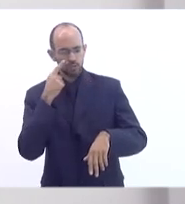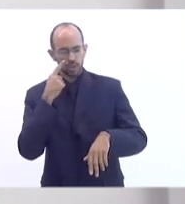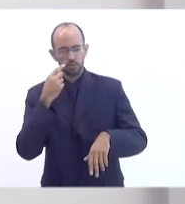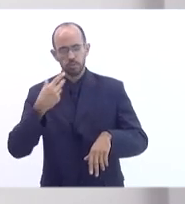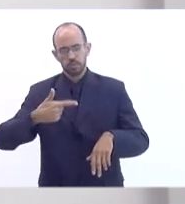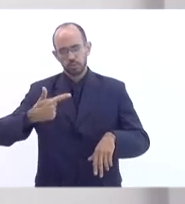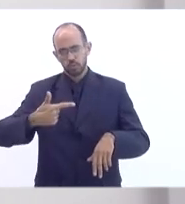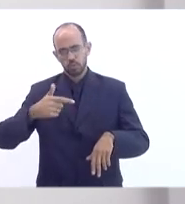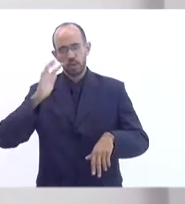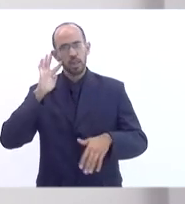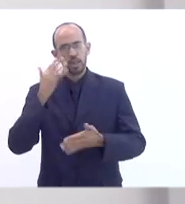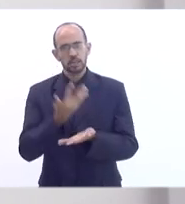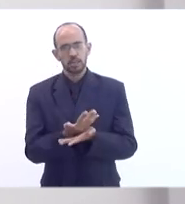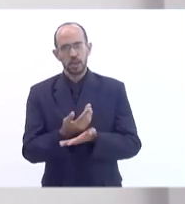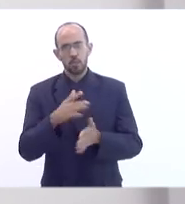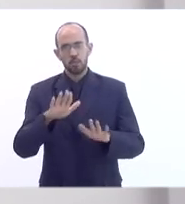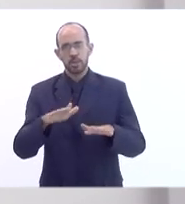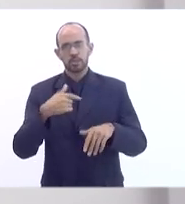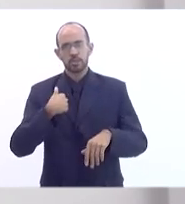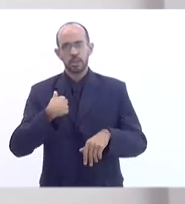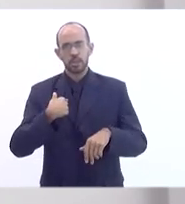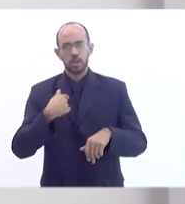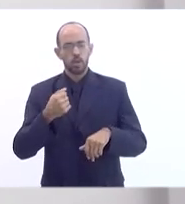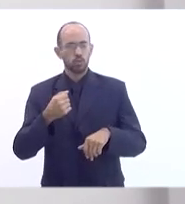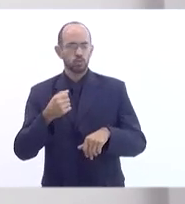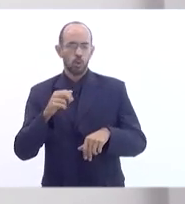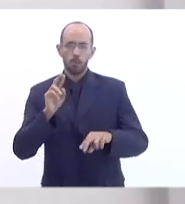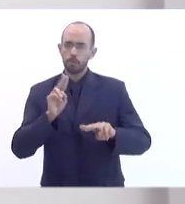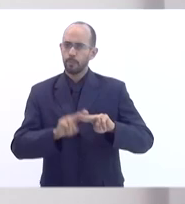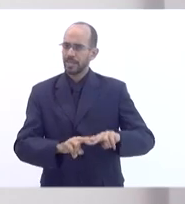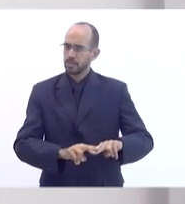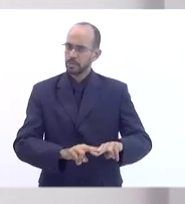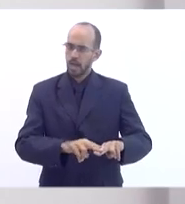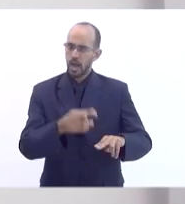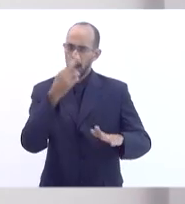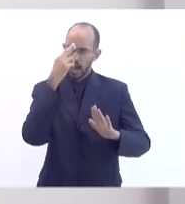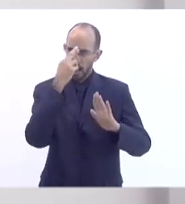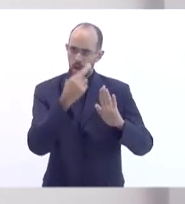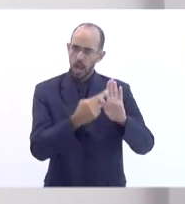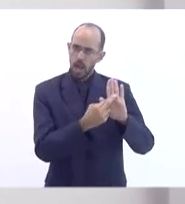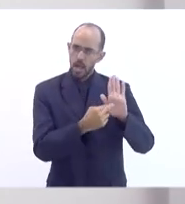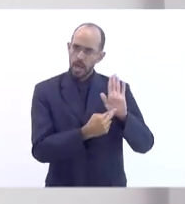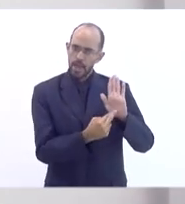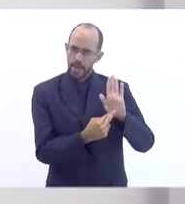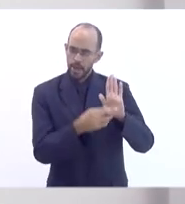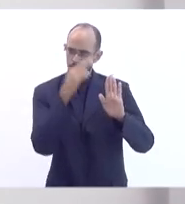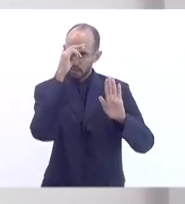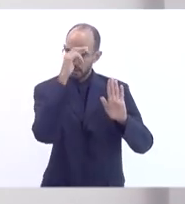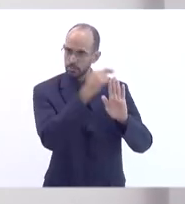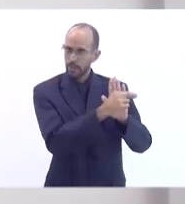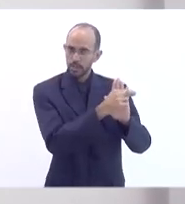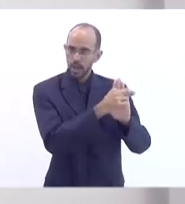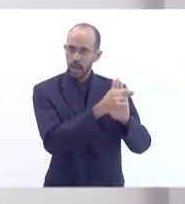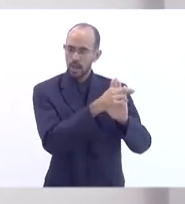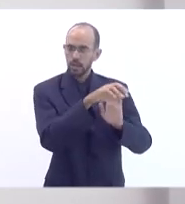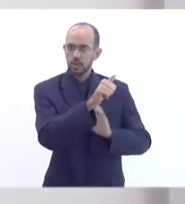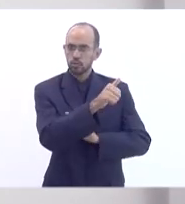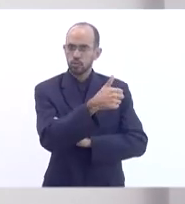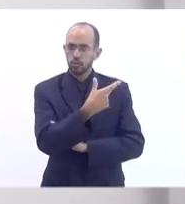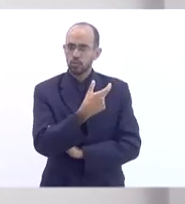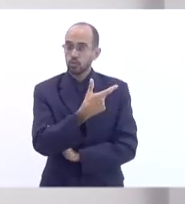Tá mas eu sou eu estou algemada eu estou vinculada ao edital o edital é de